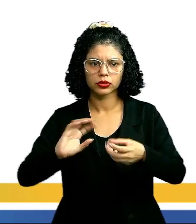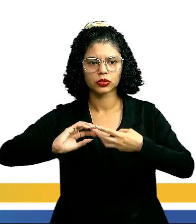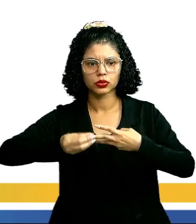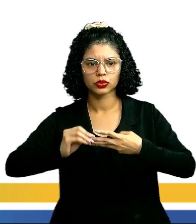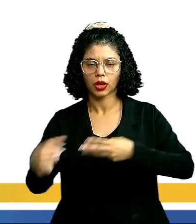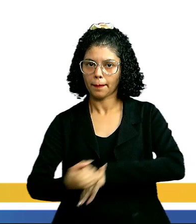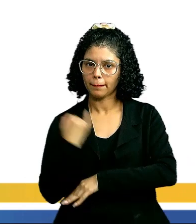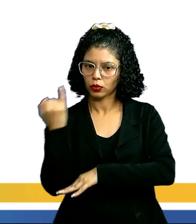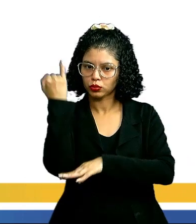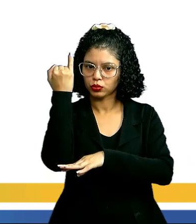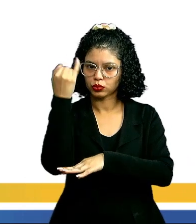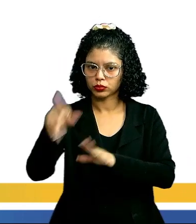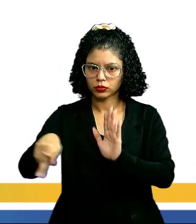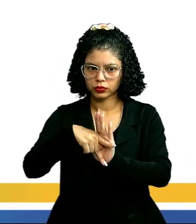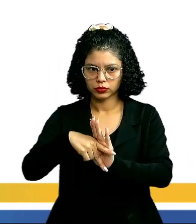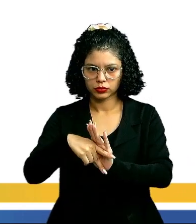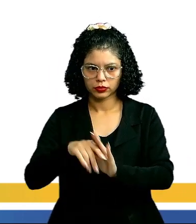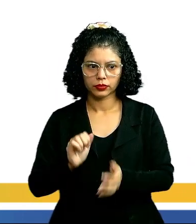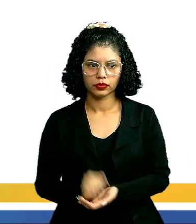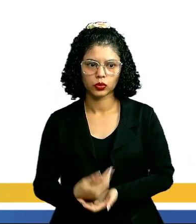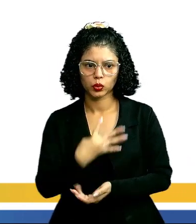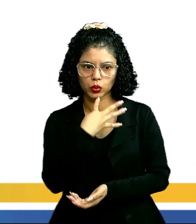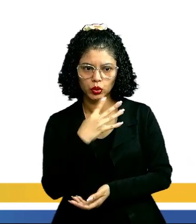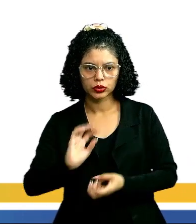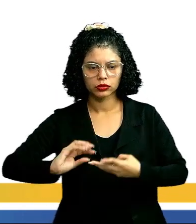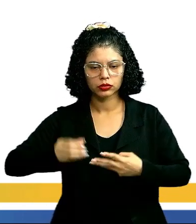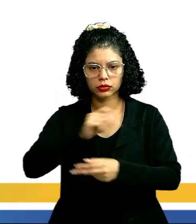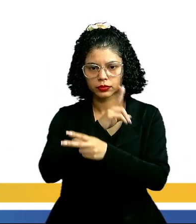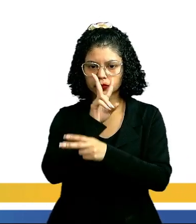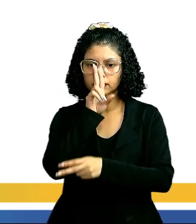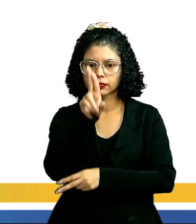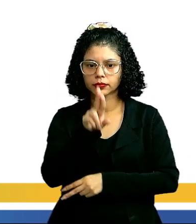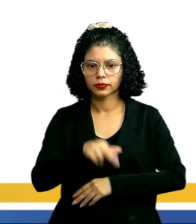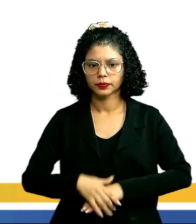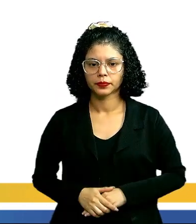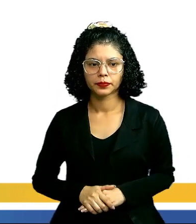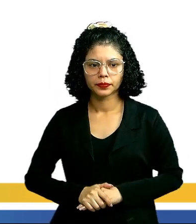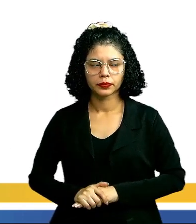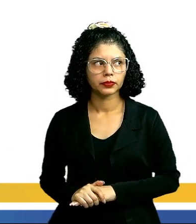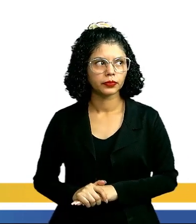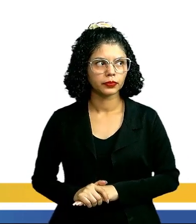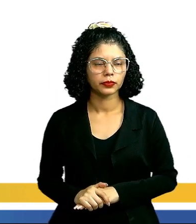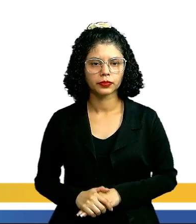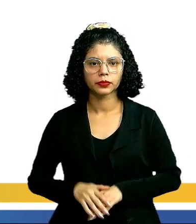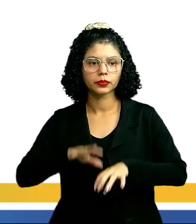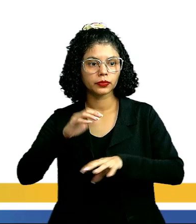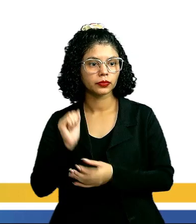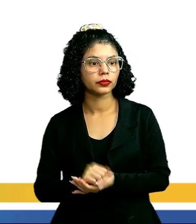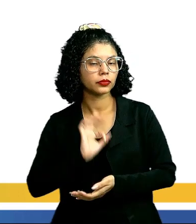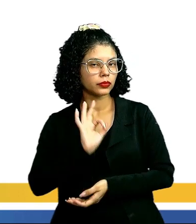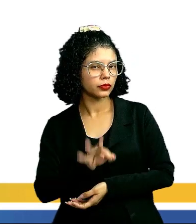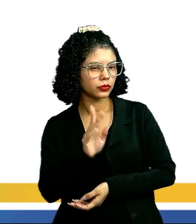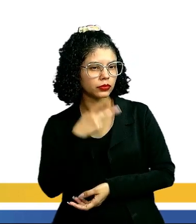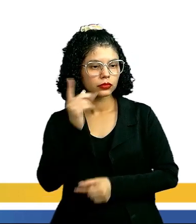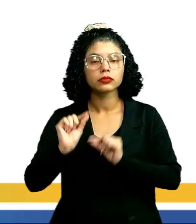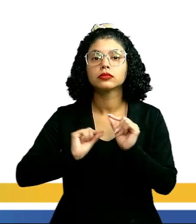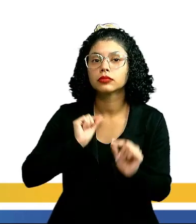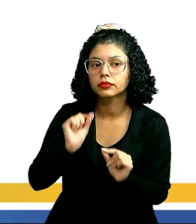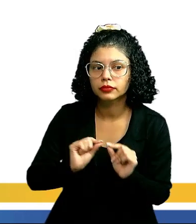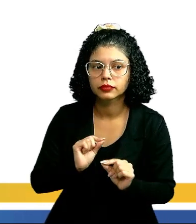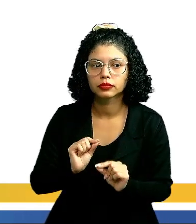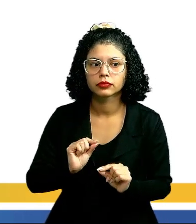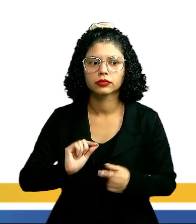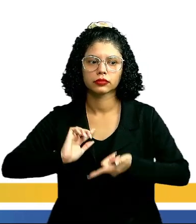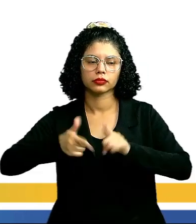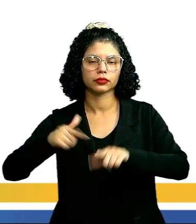em células especializadas ou reconhecimento de células semelhantes. Acertou quem colocou